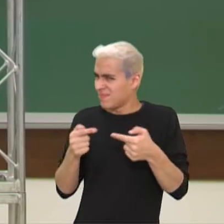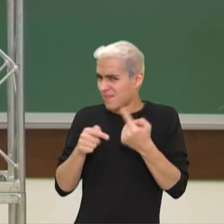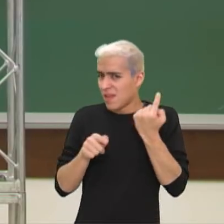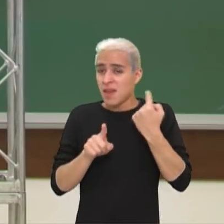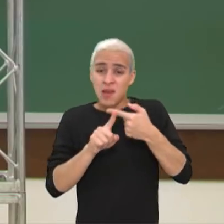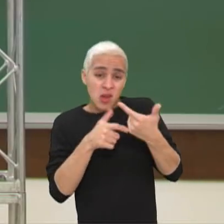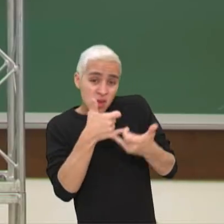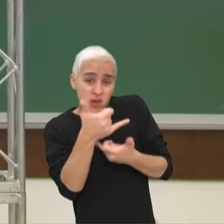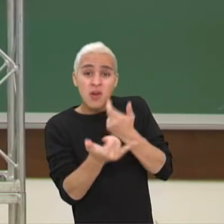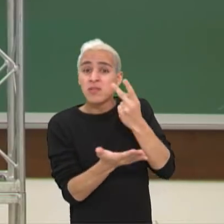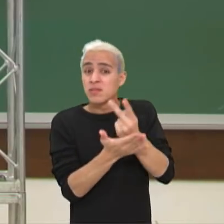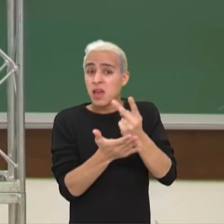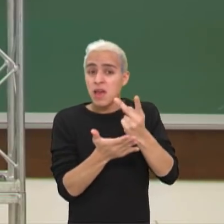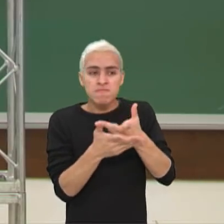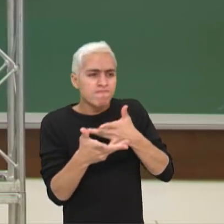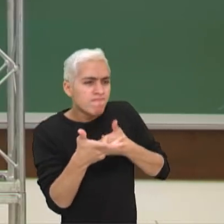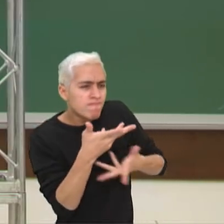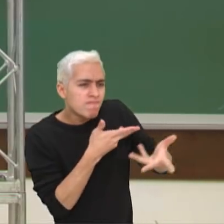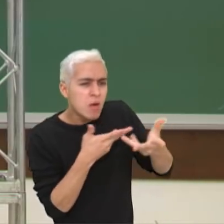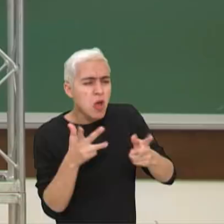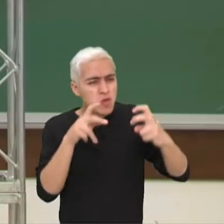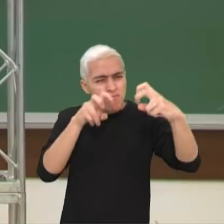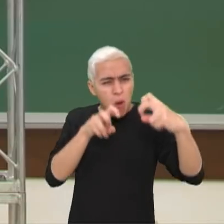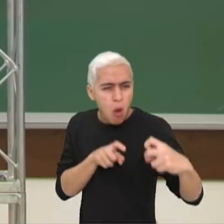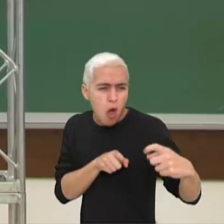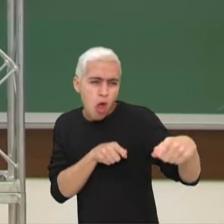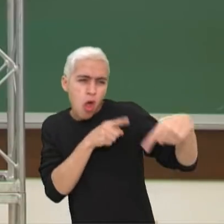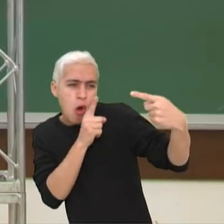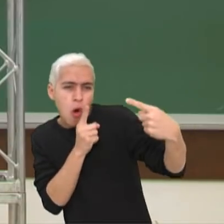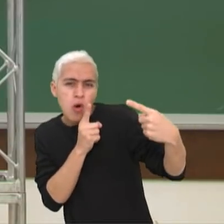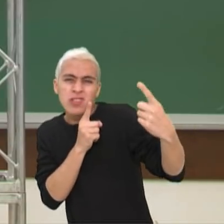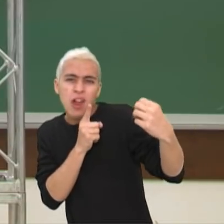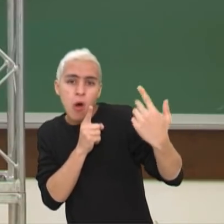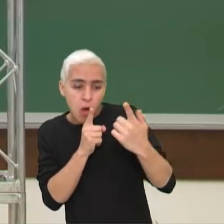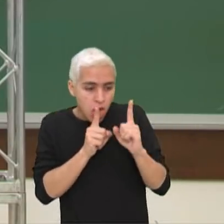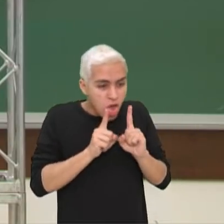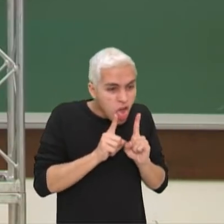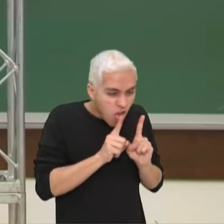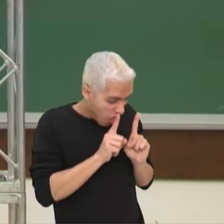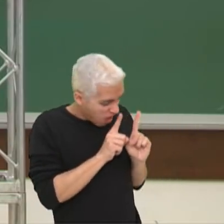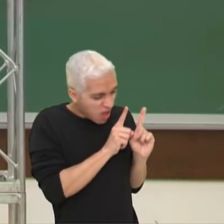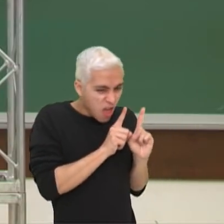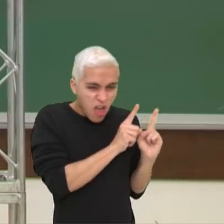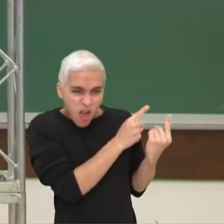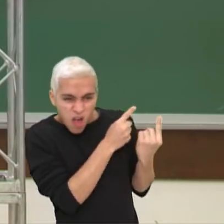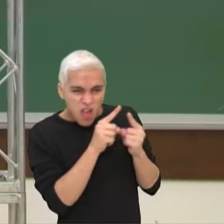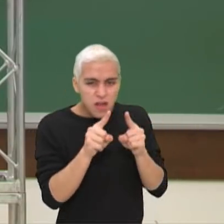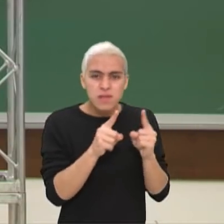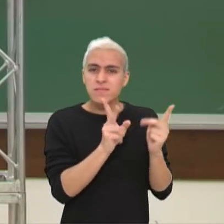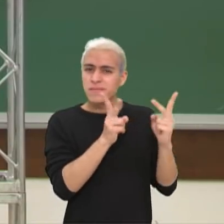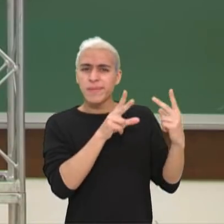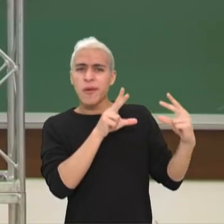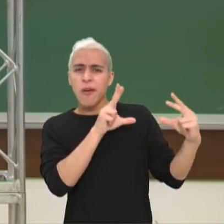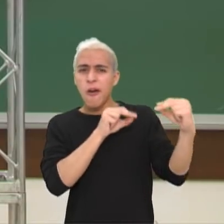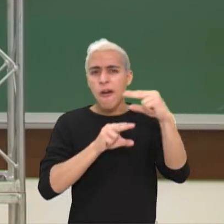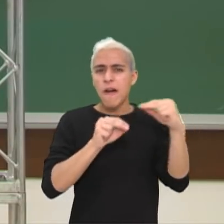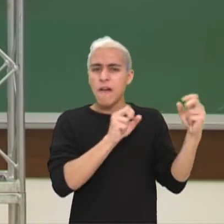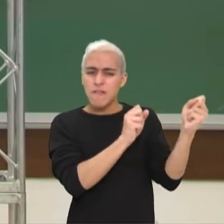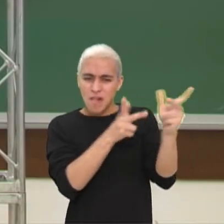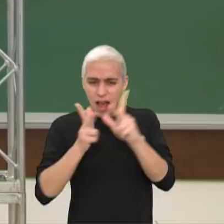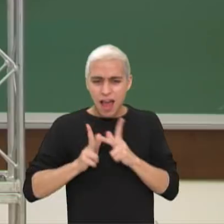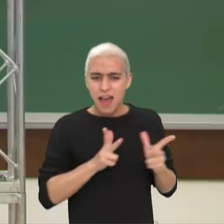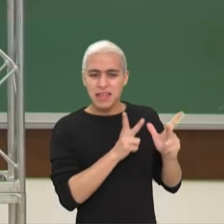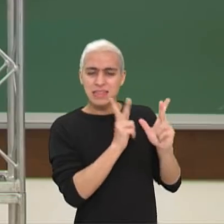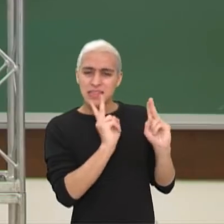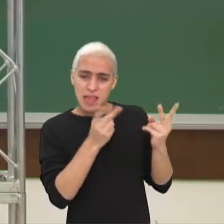favor ou contra, então não tem como aumentar o isolamento social, né? Eu vou aproximar, eu vou ter um social ali, eu vou ter uma conversa, eu vou ter